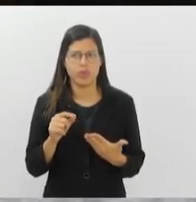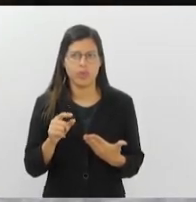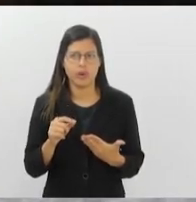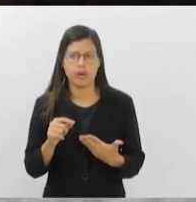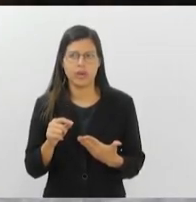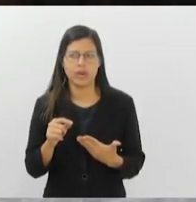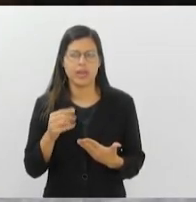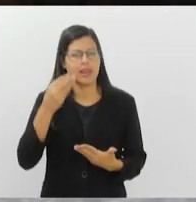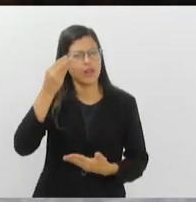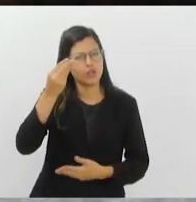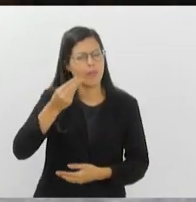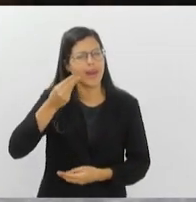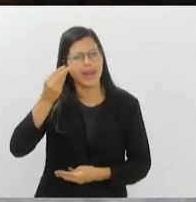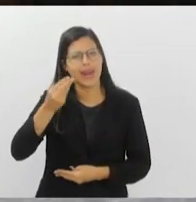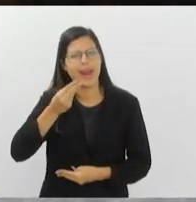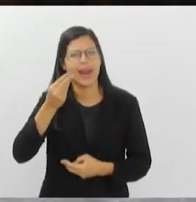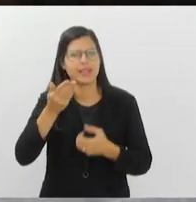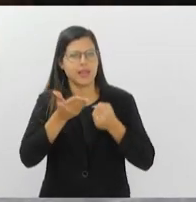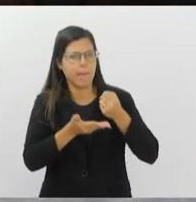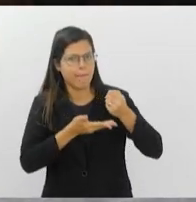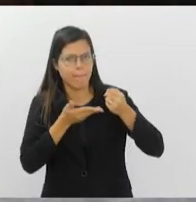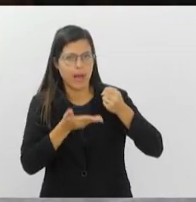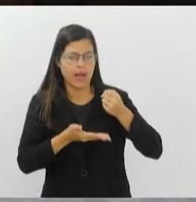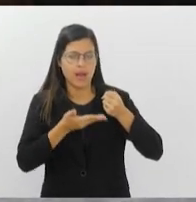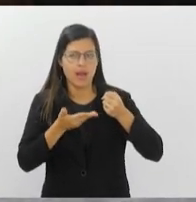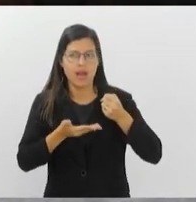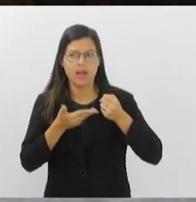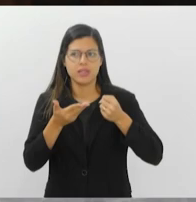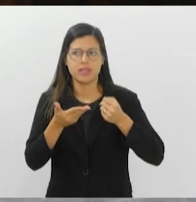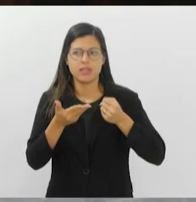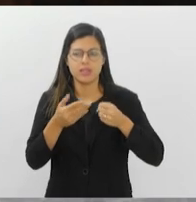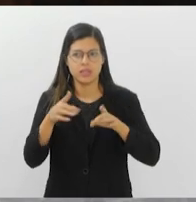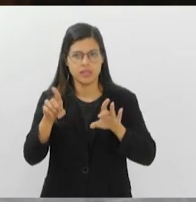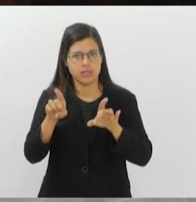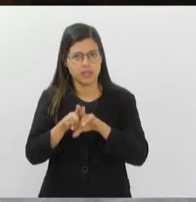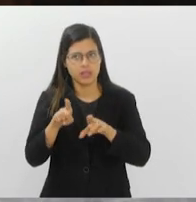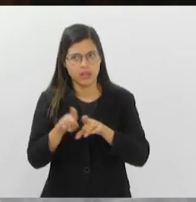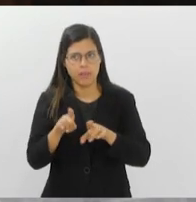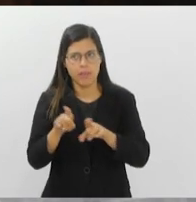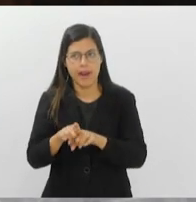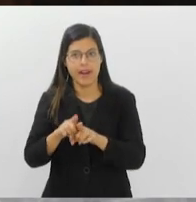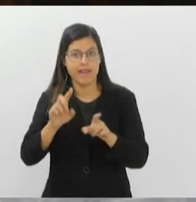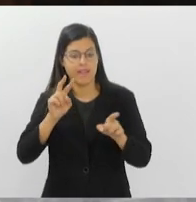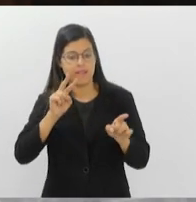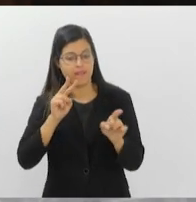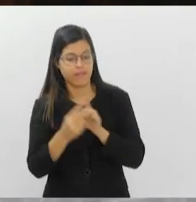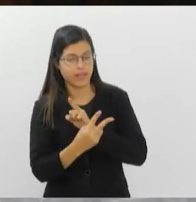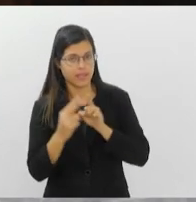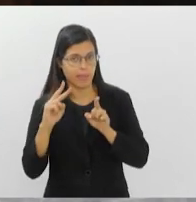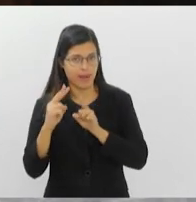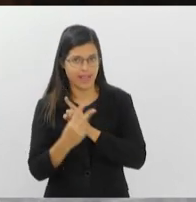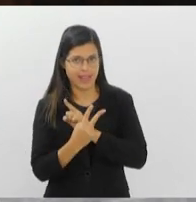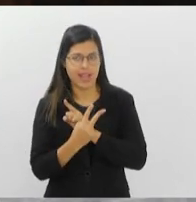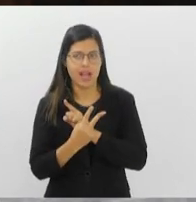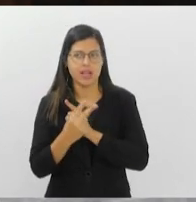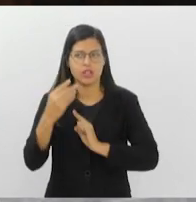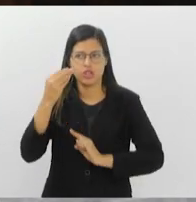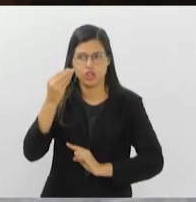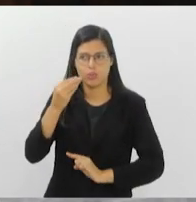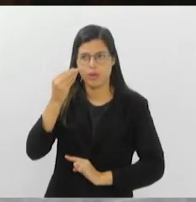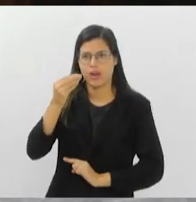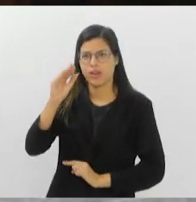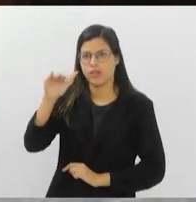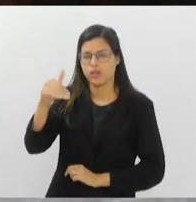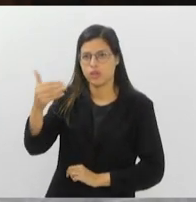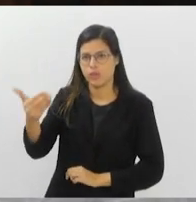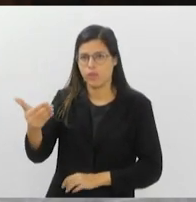né, da experiência, o fato de dar visibilidade para as experiências de fora também do município do